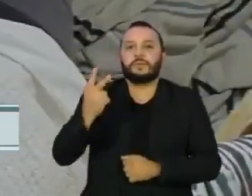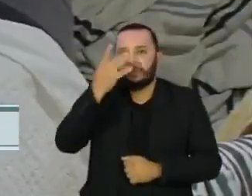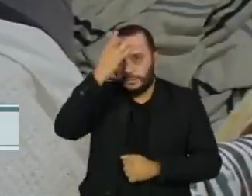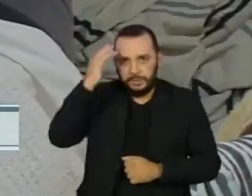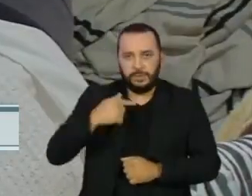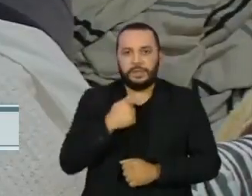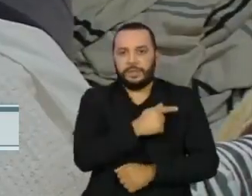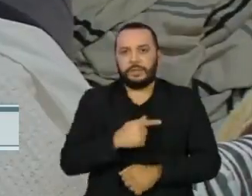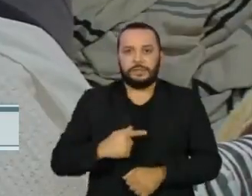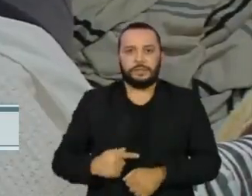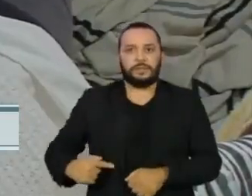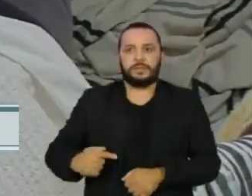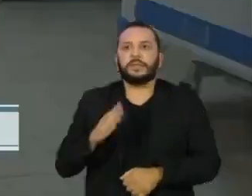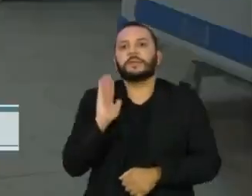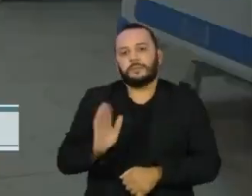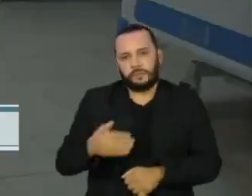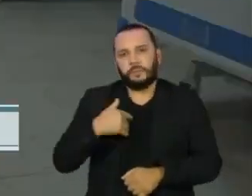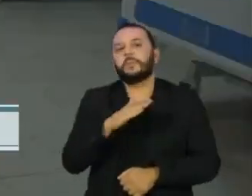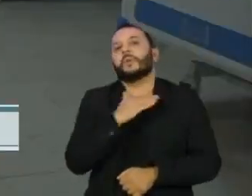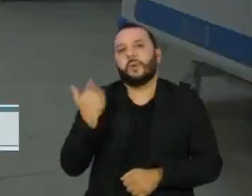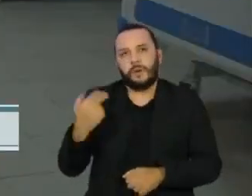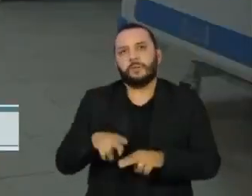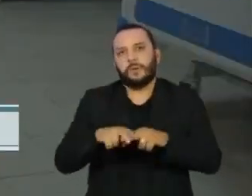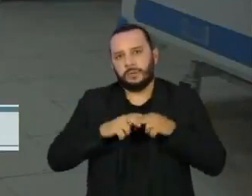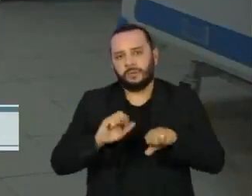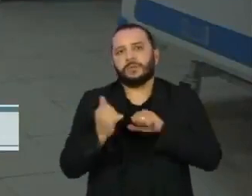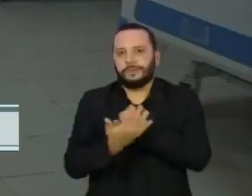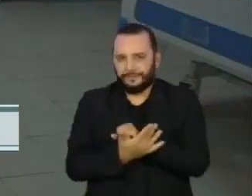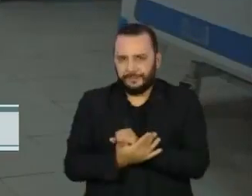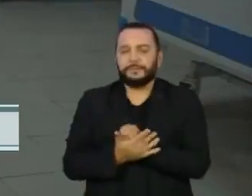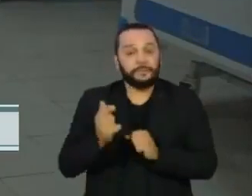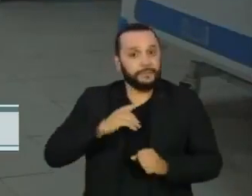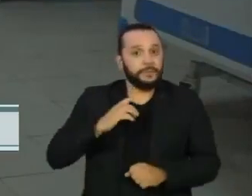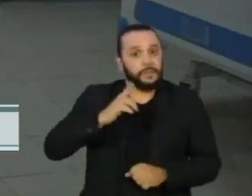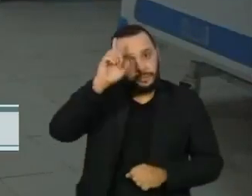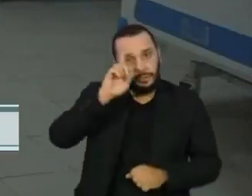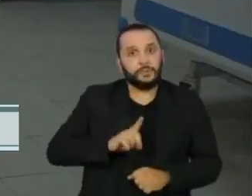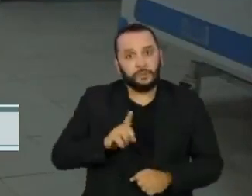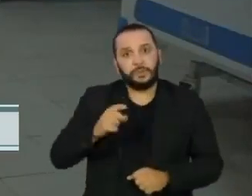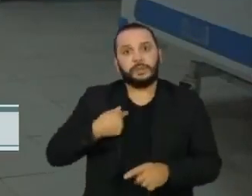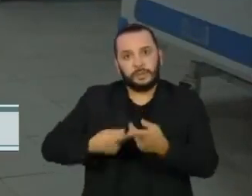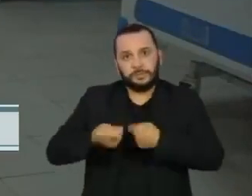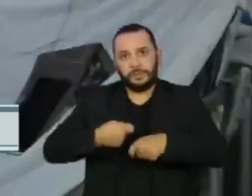complicações associadas à Covid-19. O diretor-geral da administração pública, John